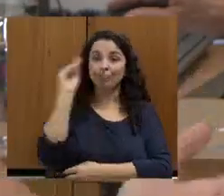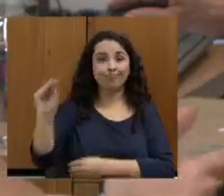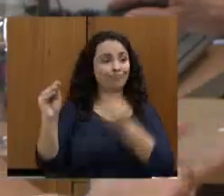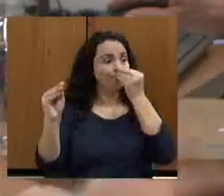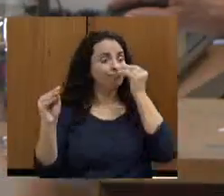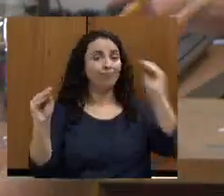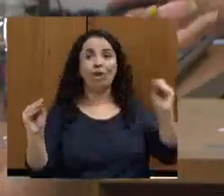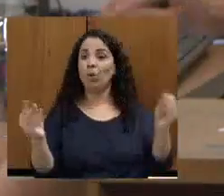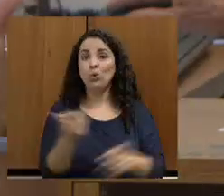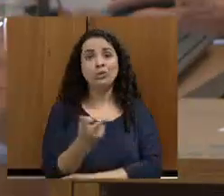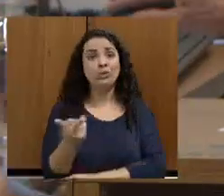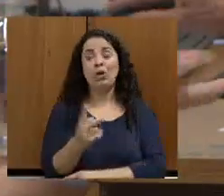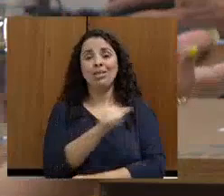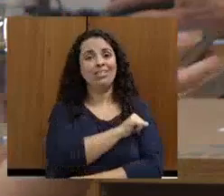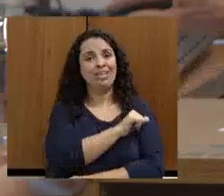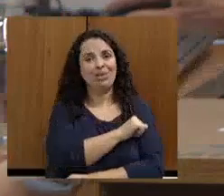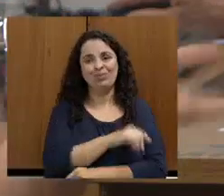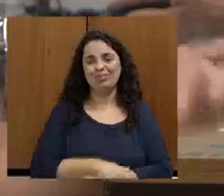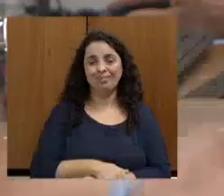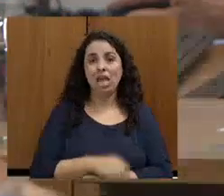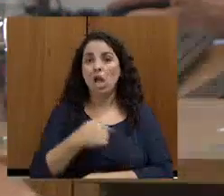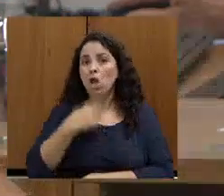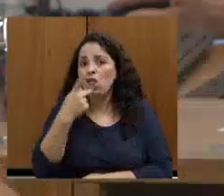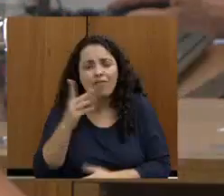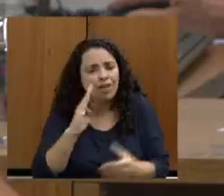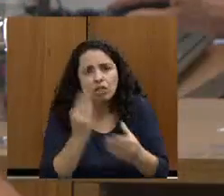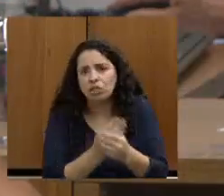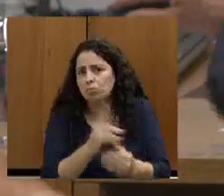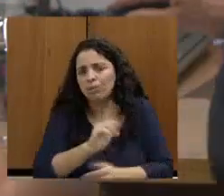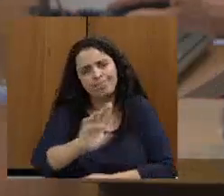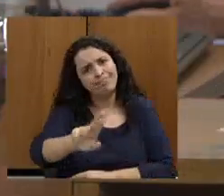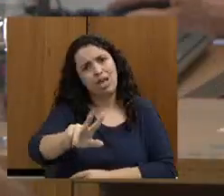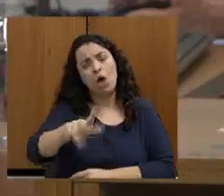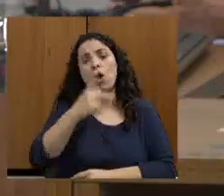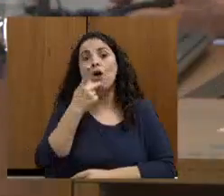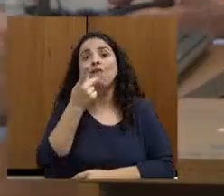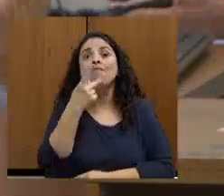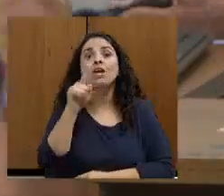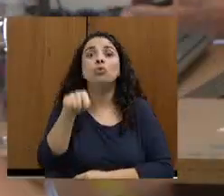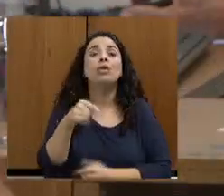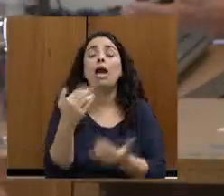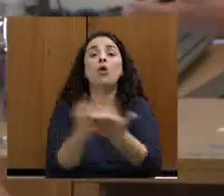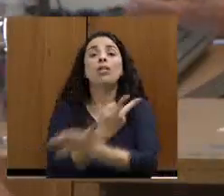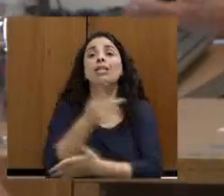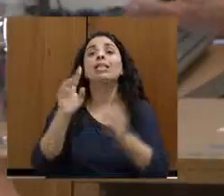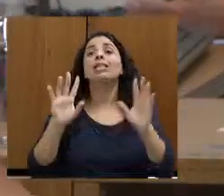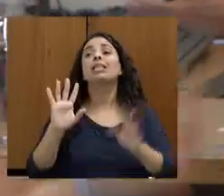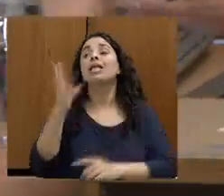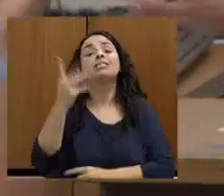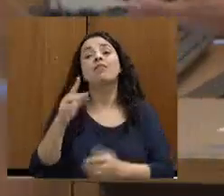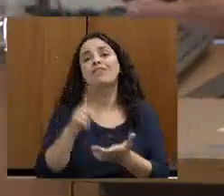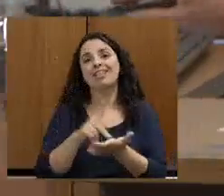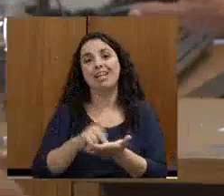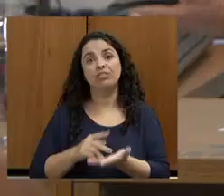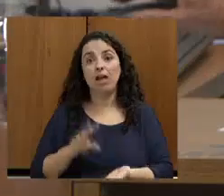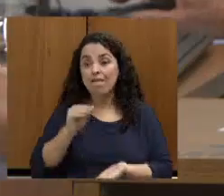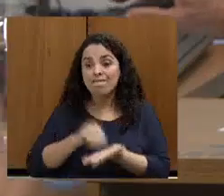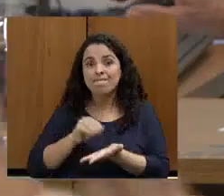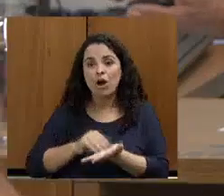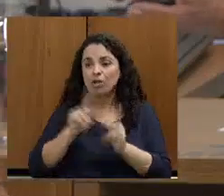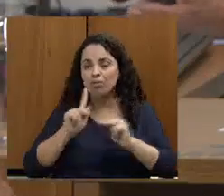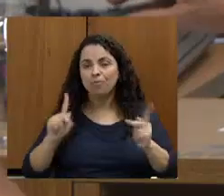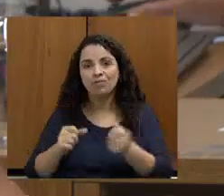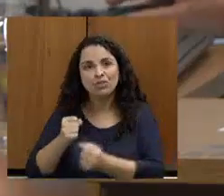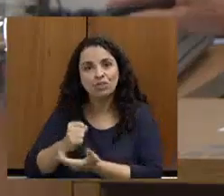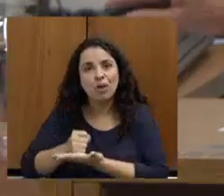estou aqui para falar do que realmente parece que aconteceu. A ausência do professor de apoio, a ausência de adulto